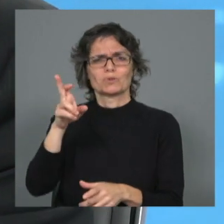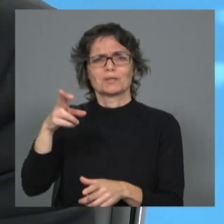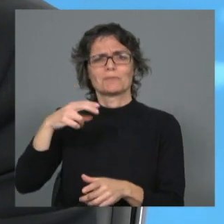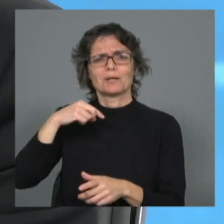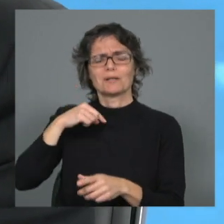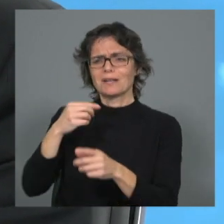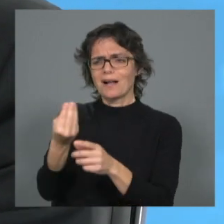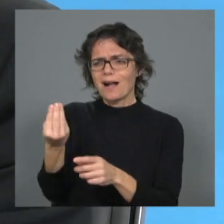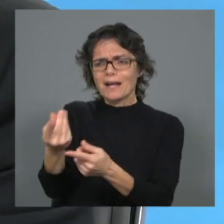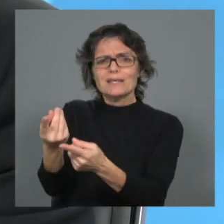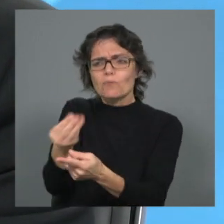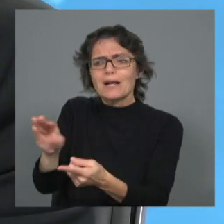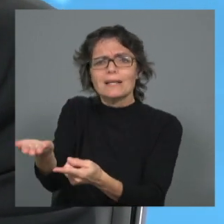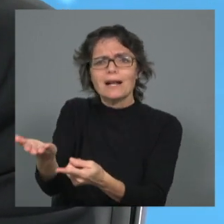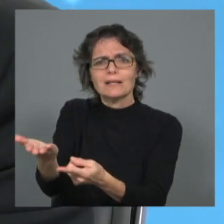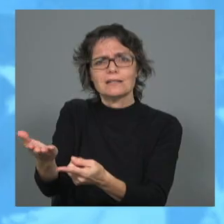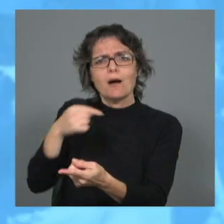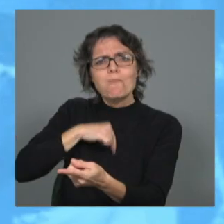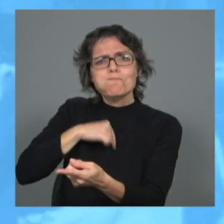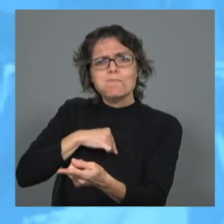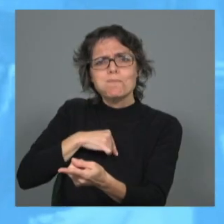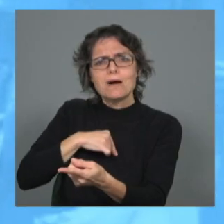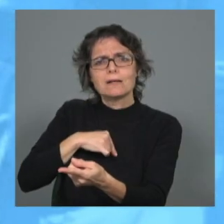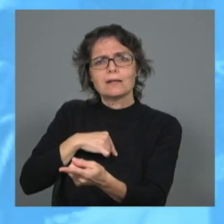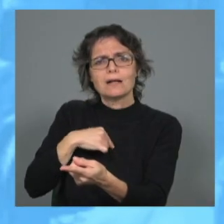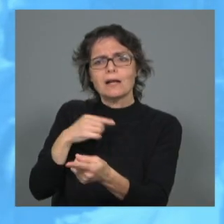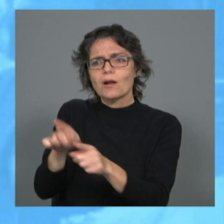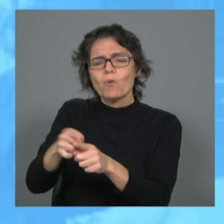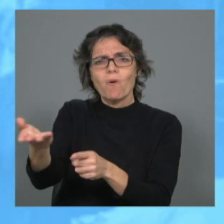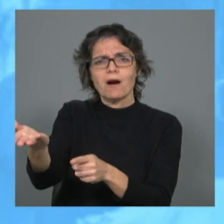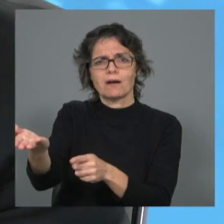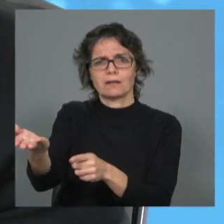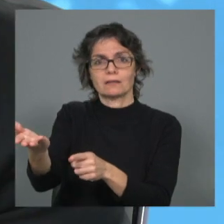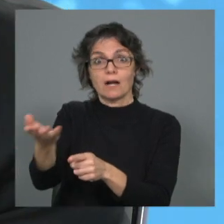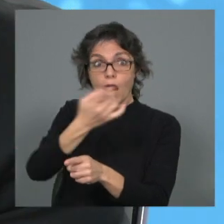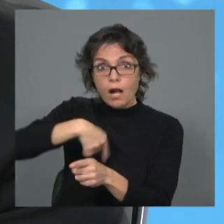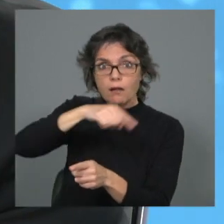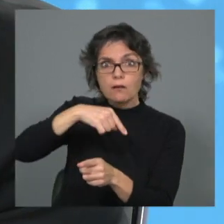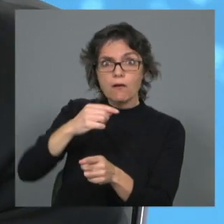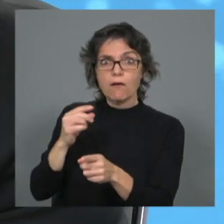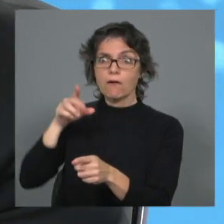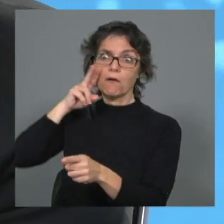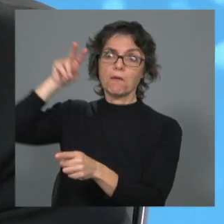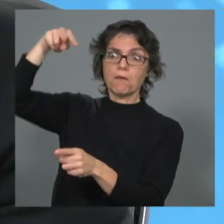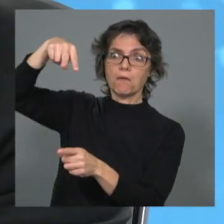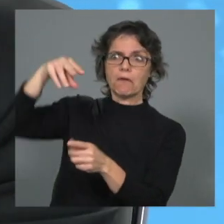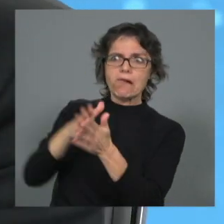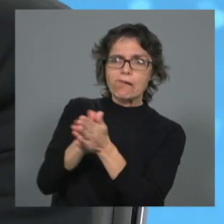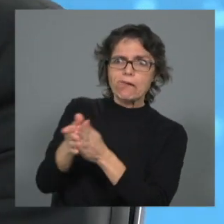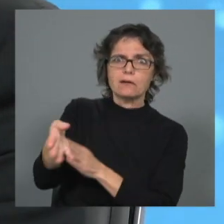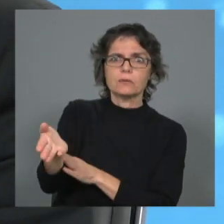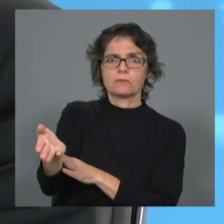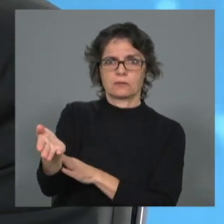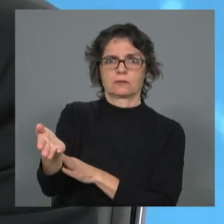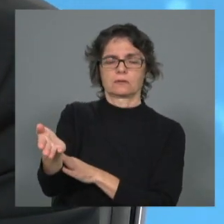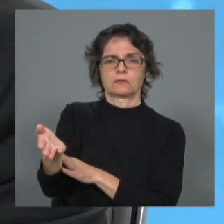naquela criança que está ali, porque aquela atleta é uma criança. E voltamos àquilo que nós falávamos sobre o professor Marcelo, não é? Em que